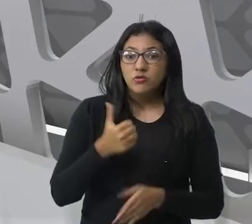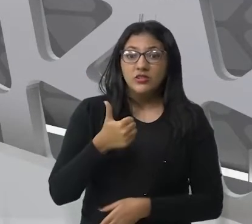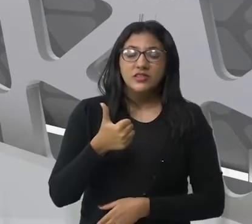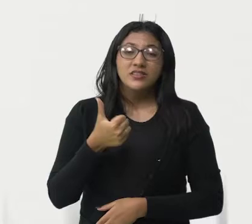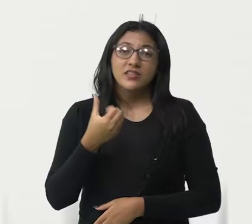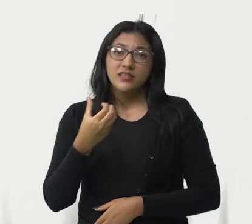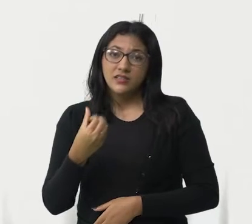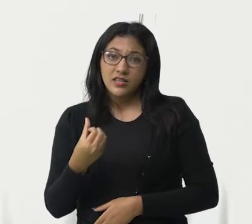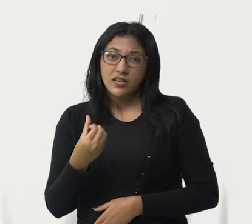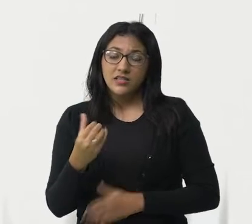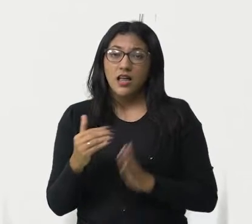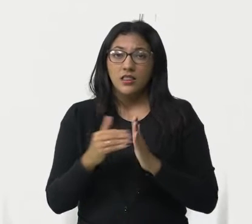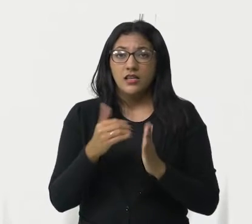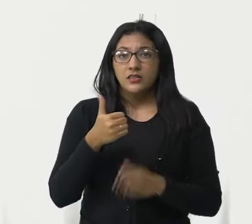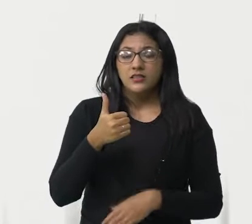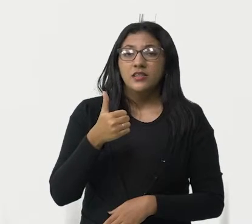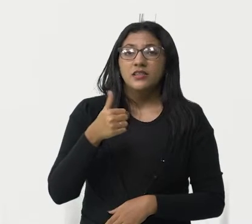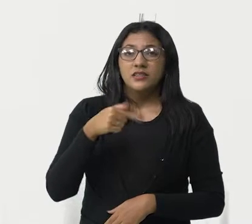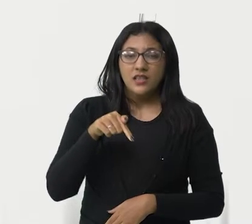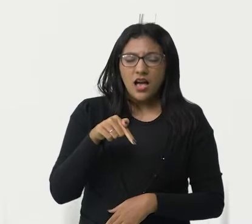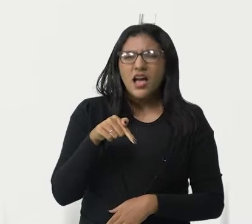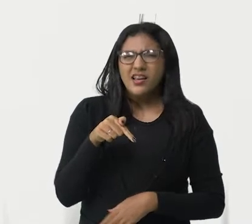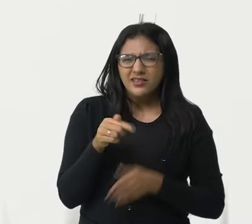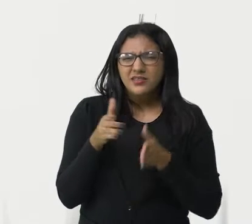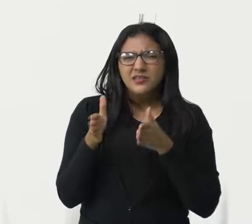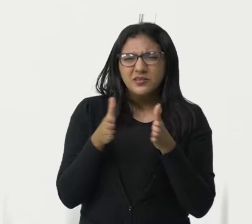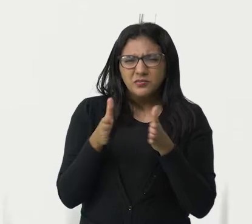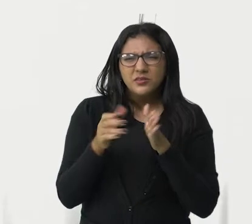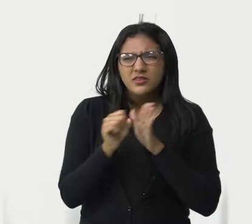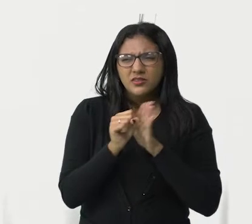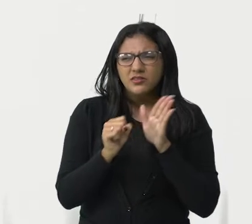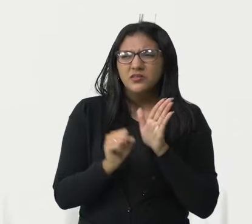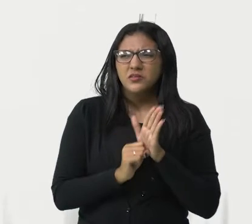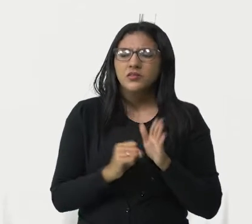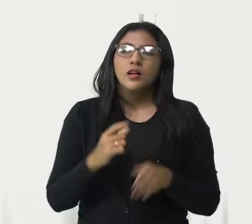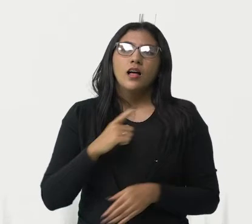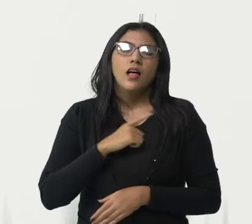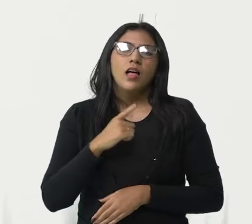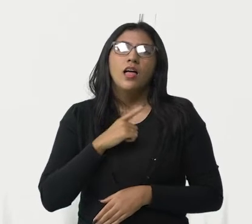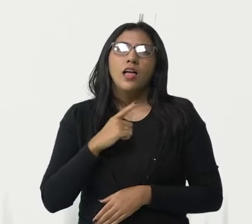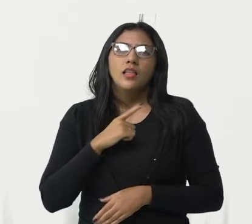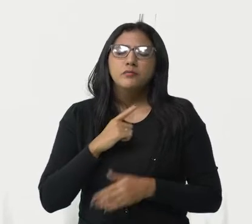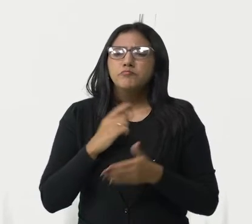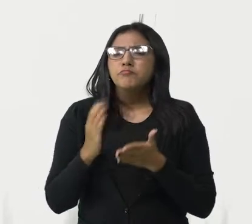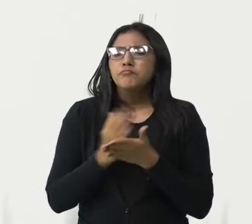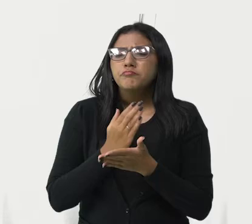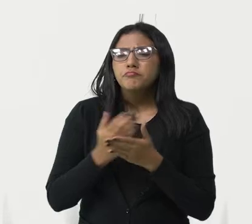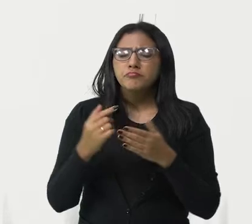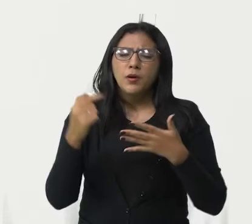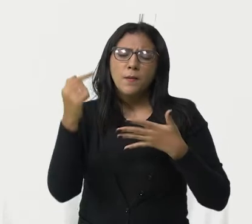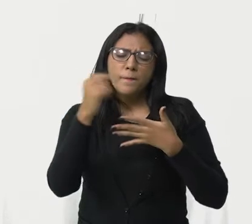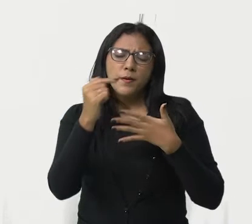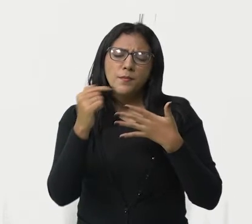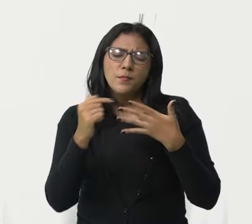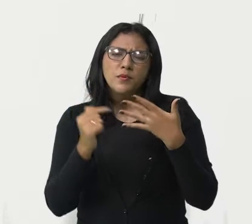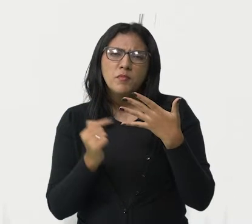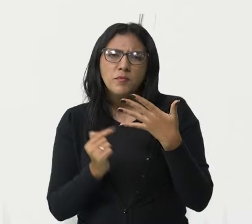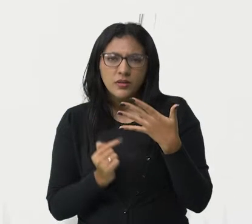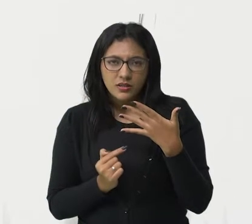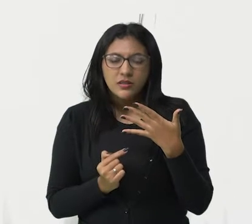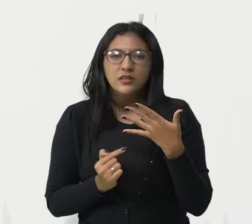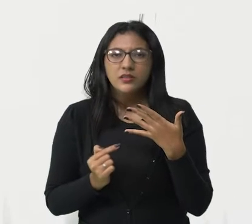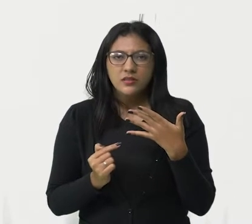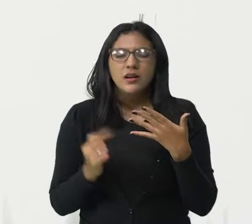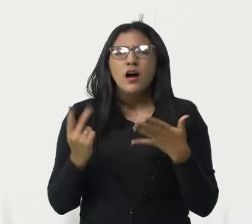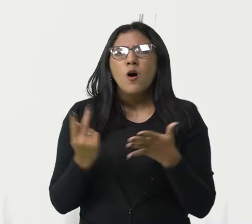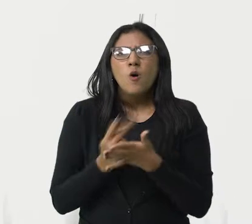Olha só, nos séculos 16 e 17, vamos ter aí alguns fatores para ocorrer o quê?